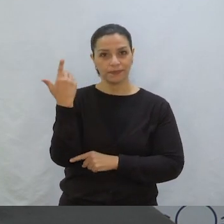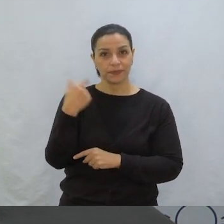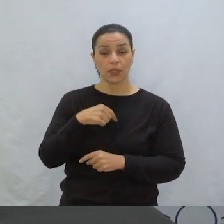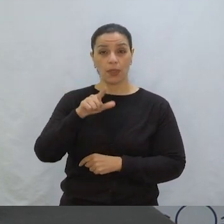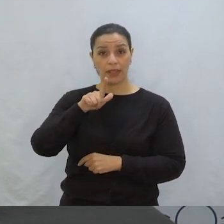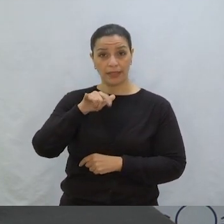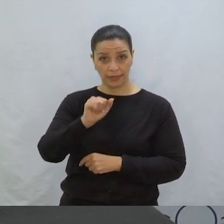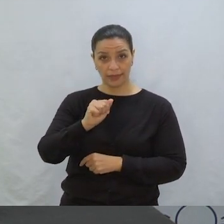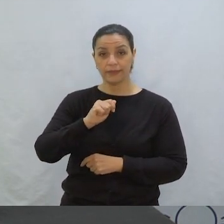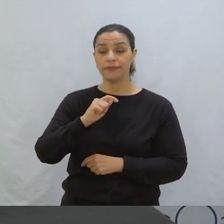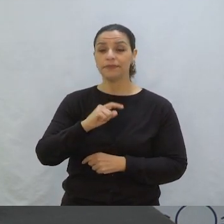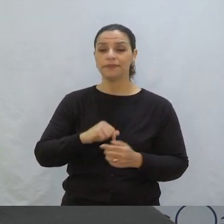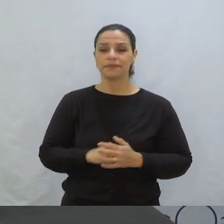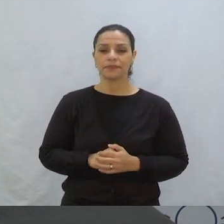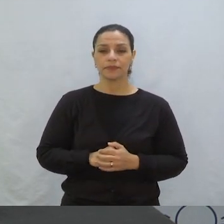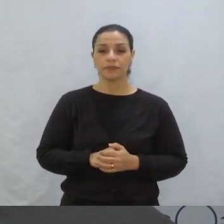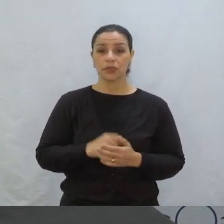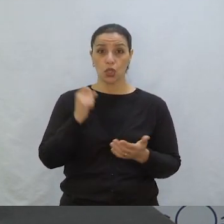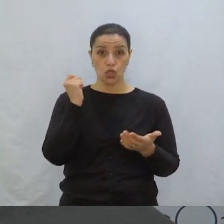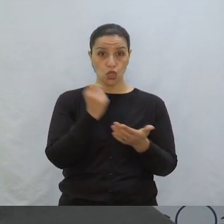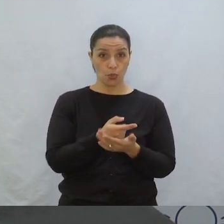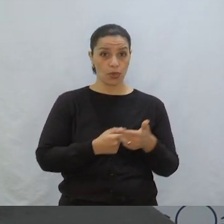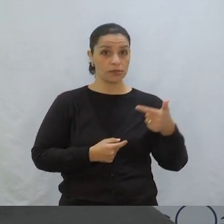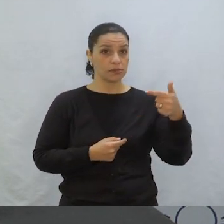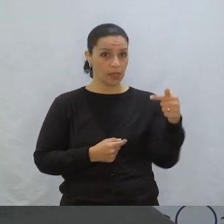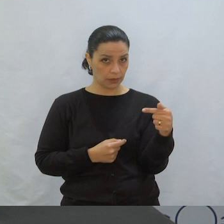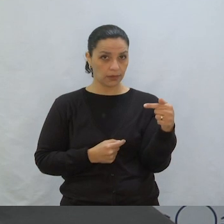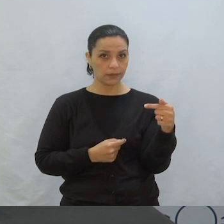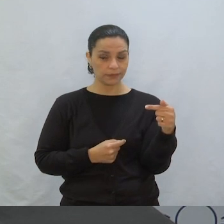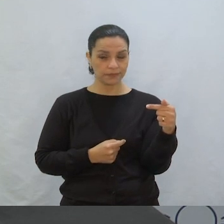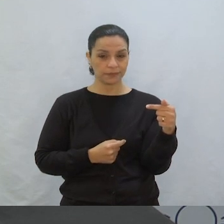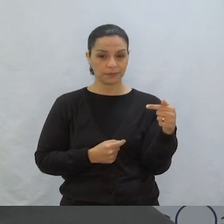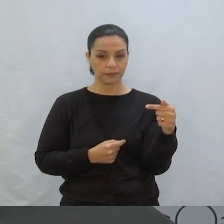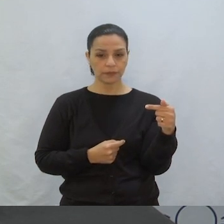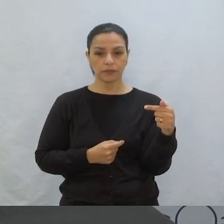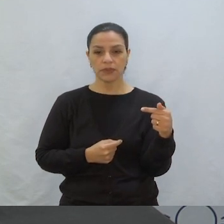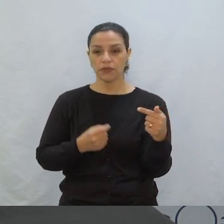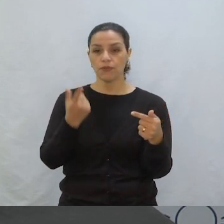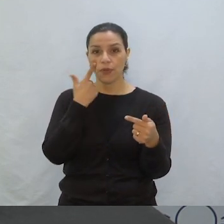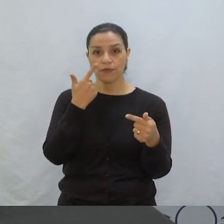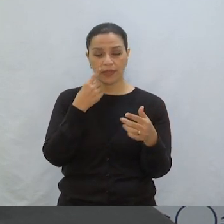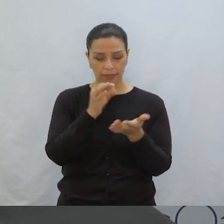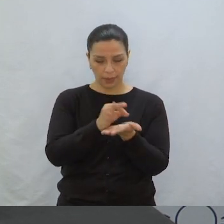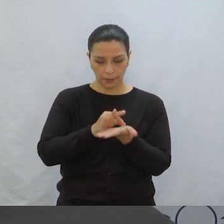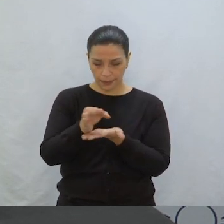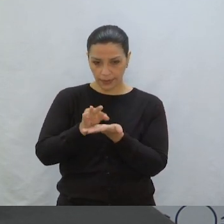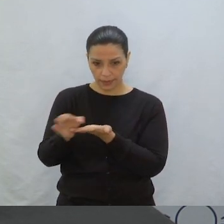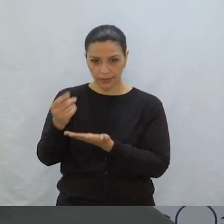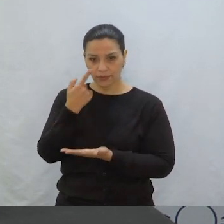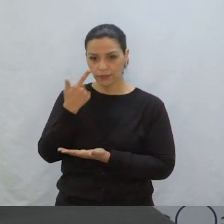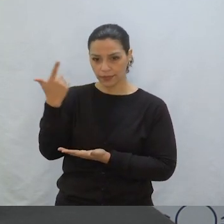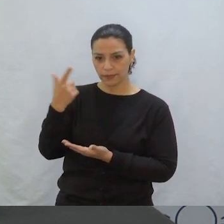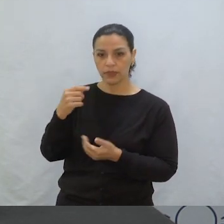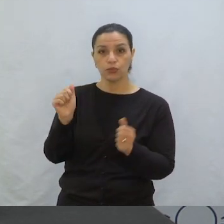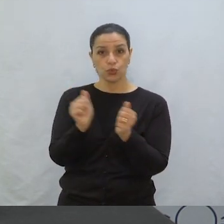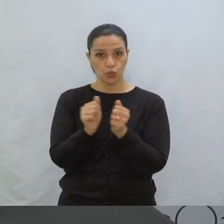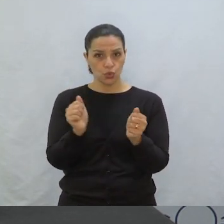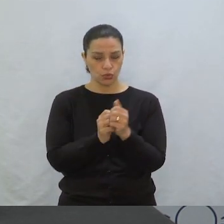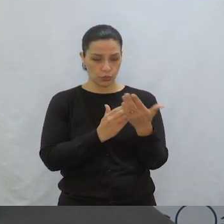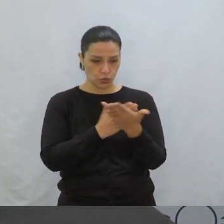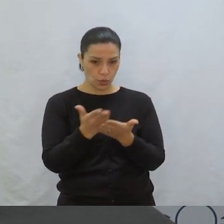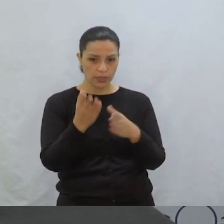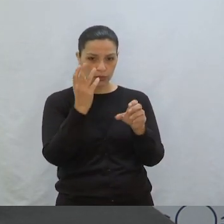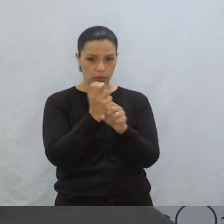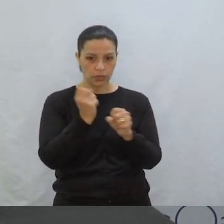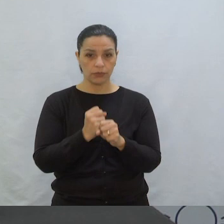lá. A Lia comprou 7 lápis. Então ó, peguem suas tampinhas e